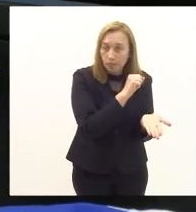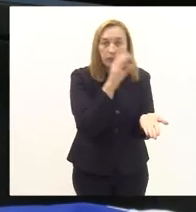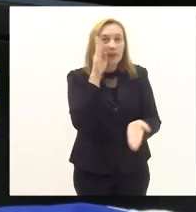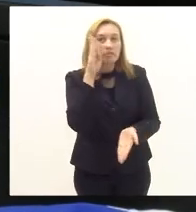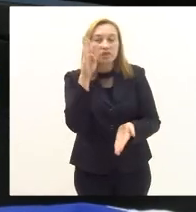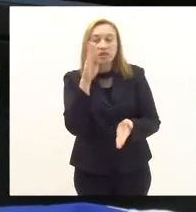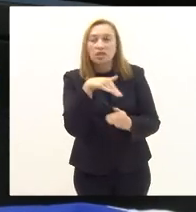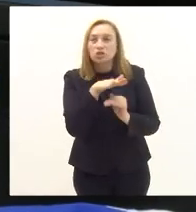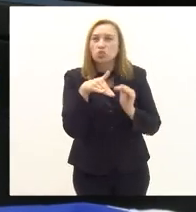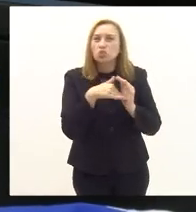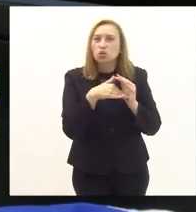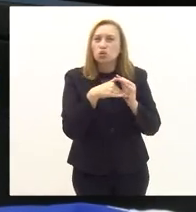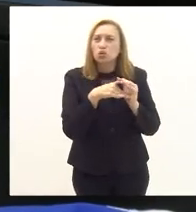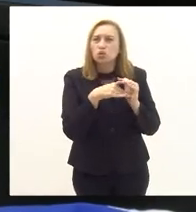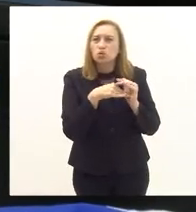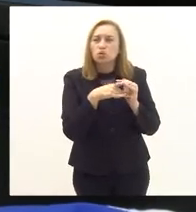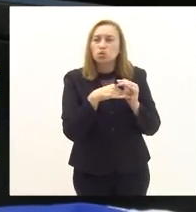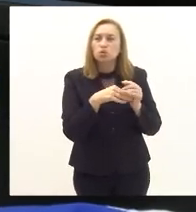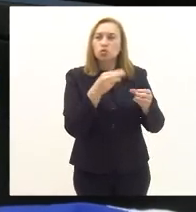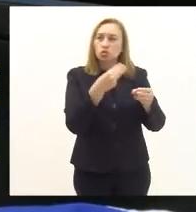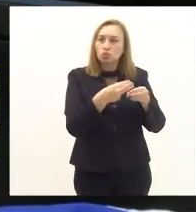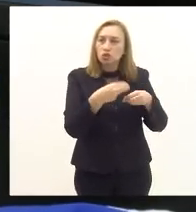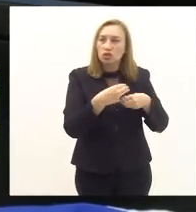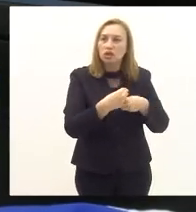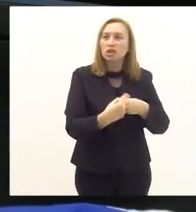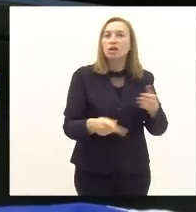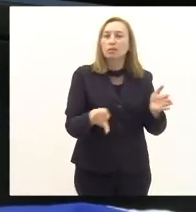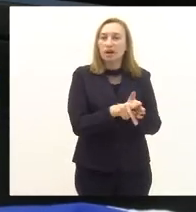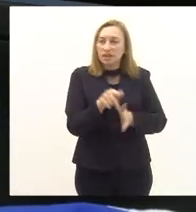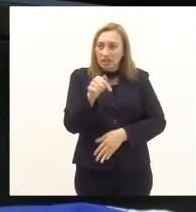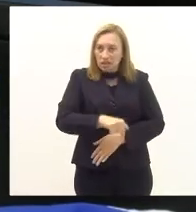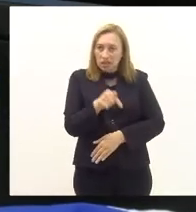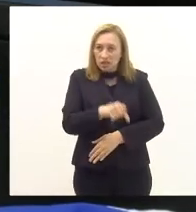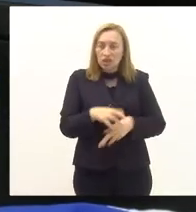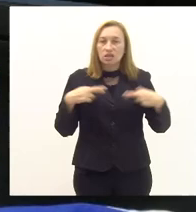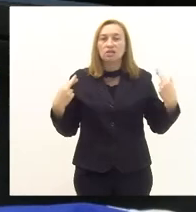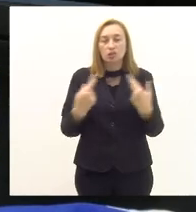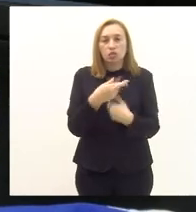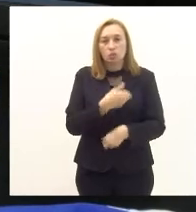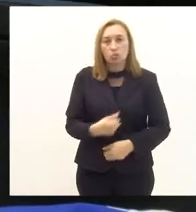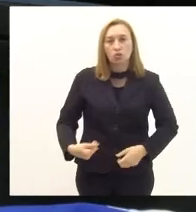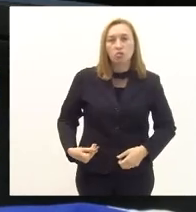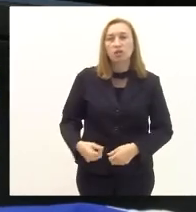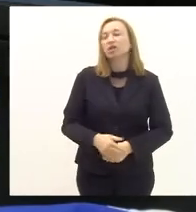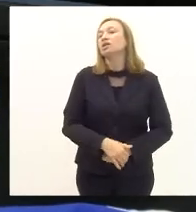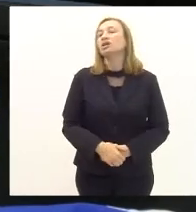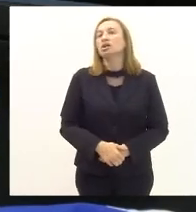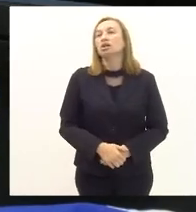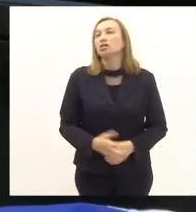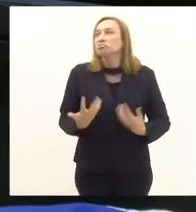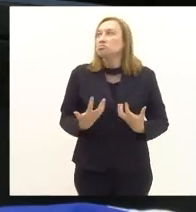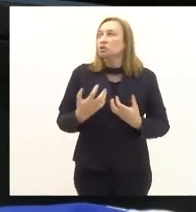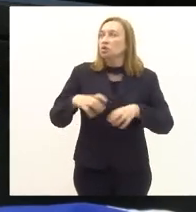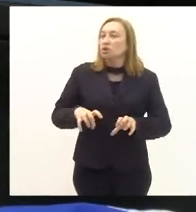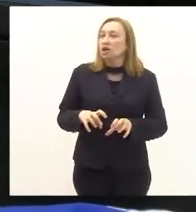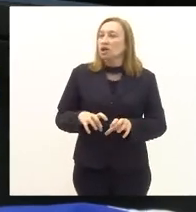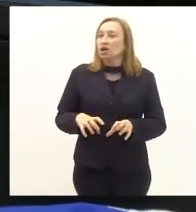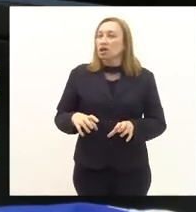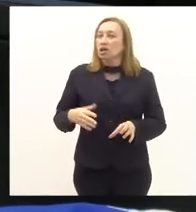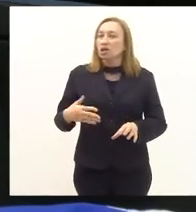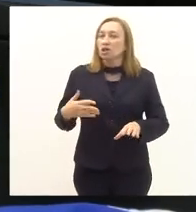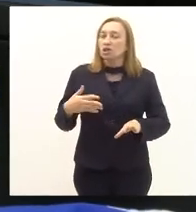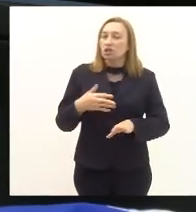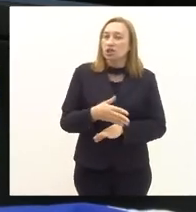principalmente todos os municípios que participaram aqui dessa audiência. Eu não quero vir